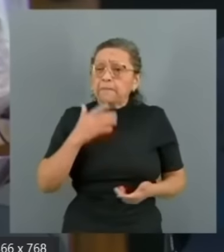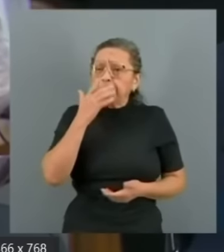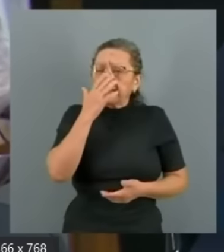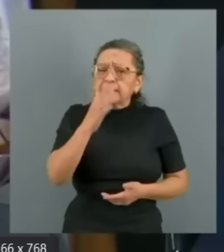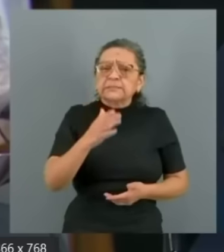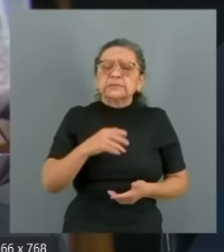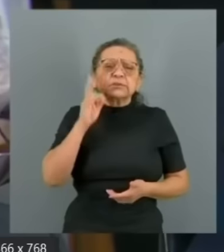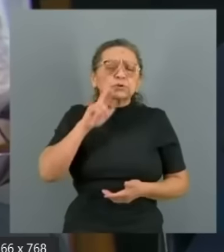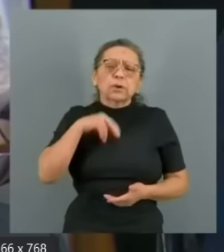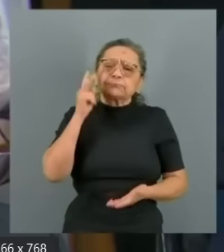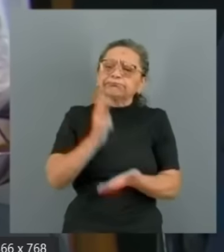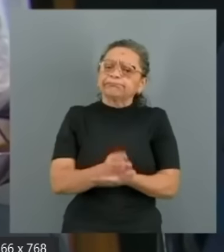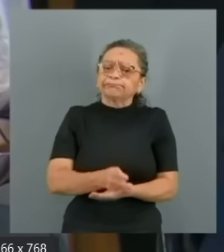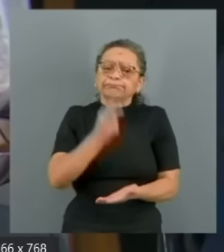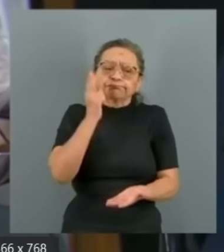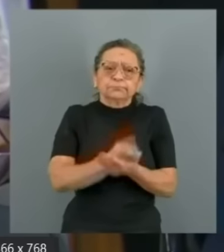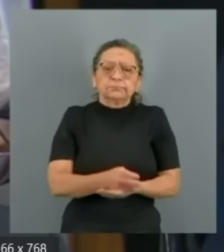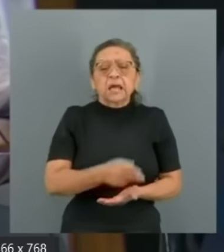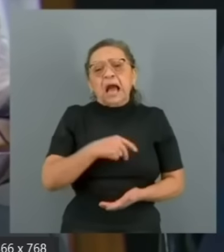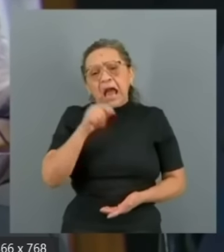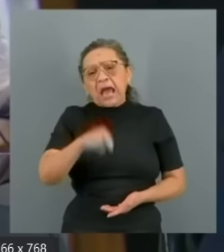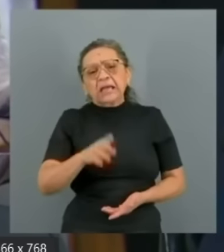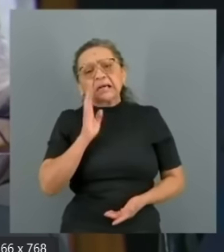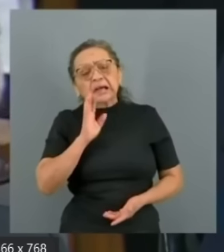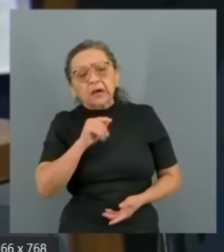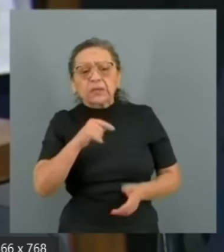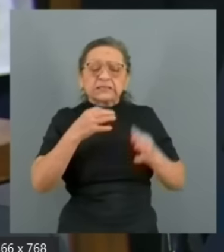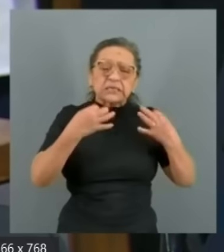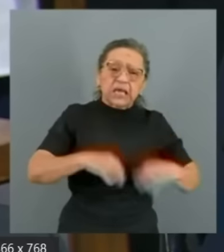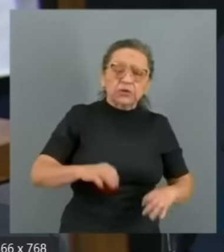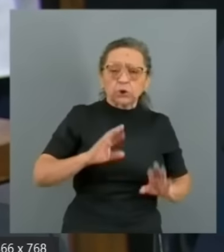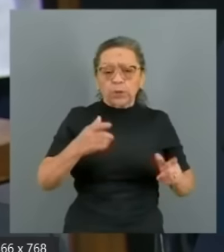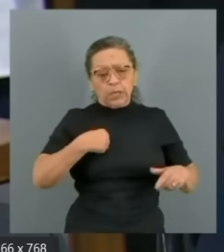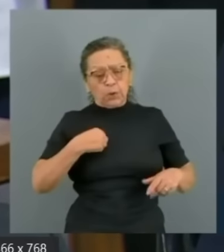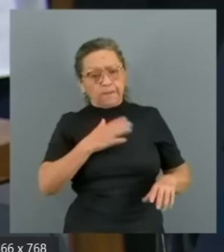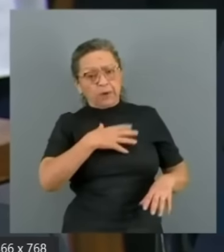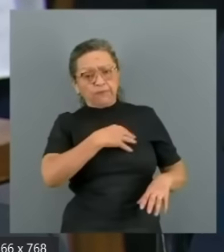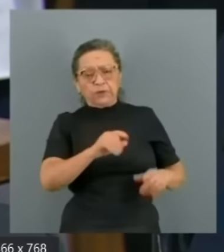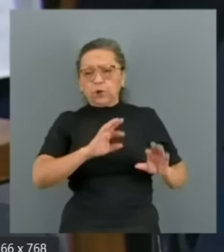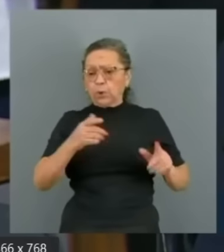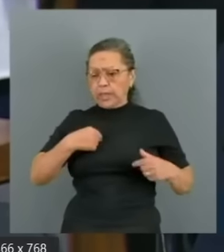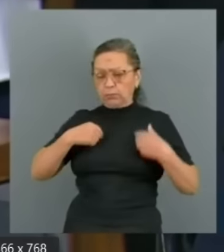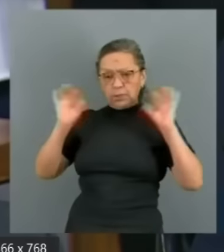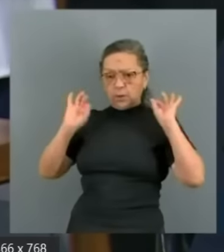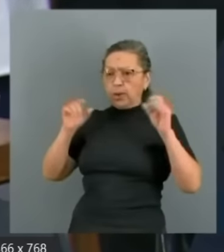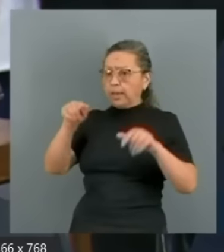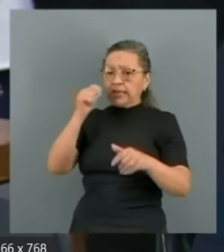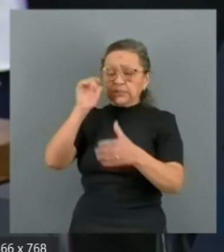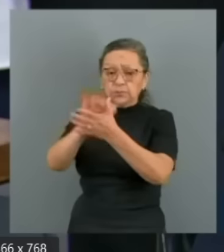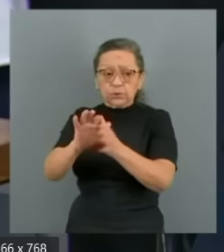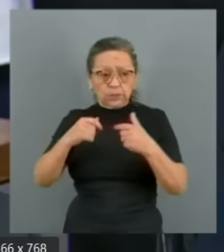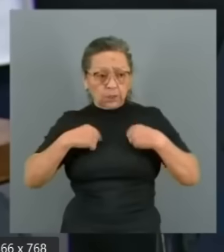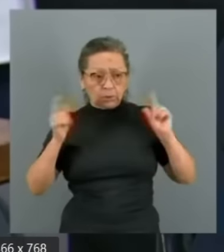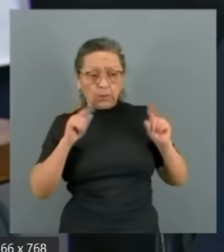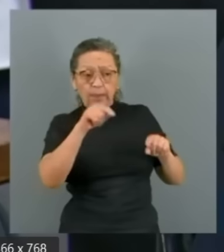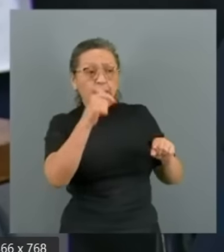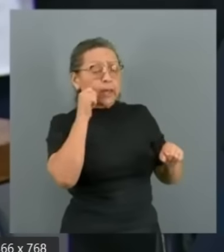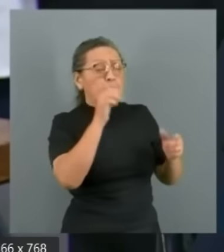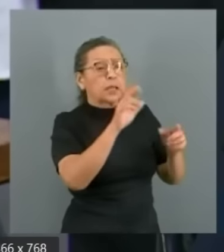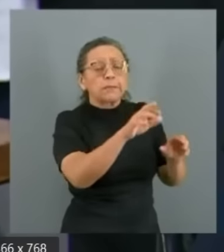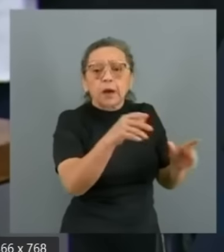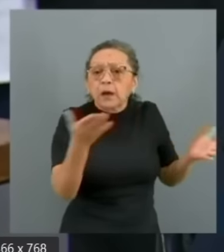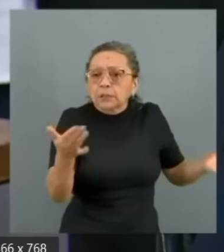vai ser a mesma. Não, isso é legal. Não sou eu, é meu filho. Não sou eu, é minha esposa. Não sou eu, é minha irmã.